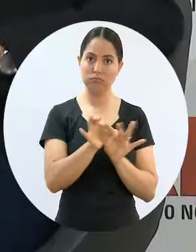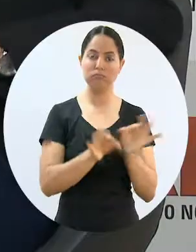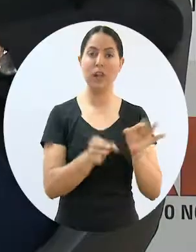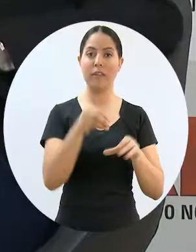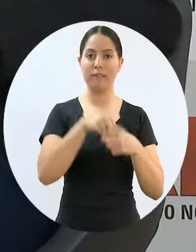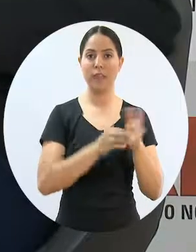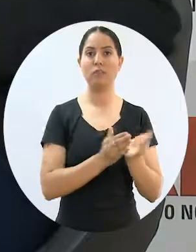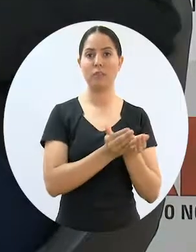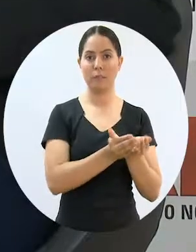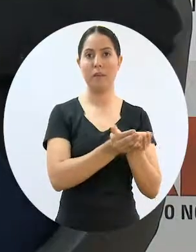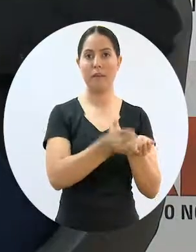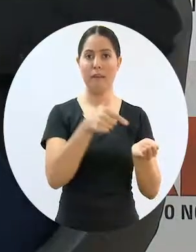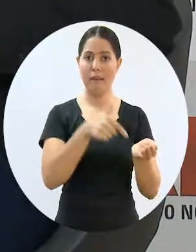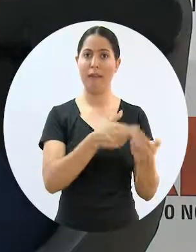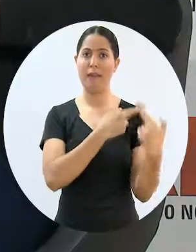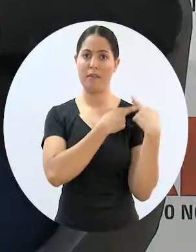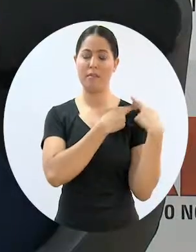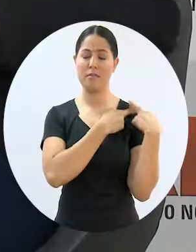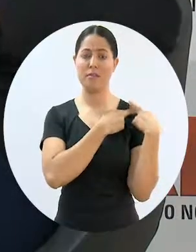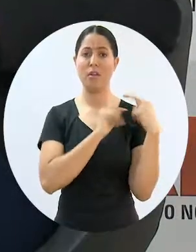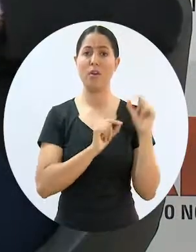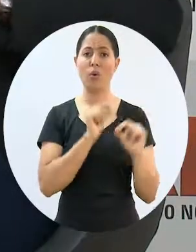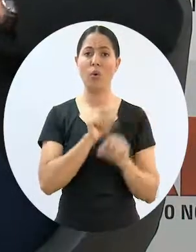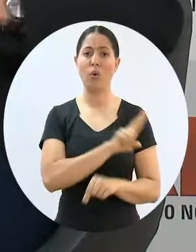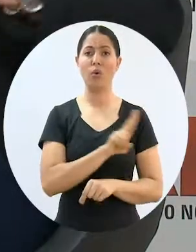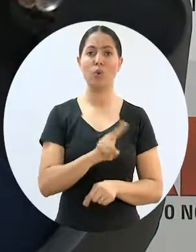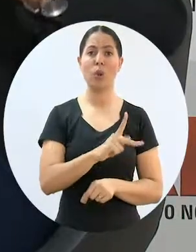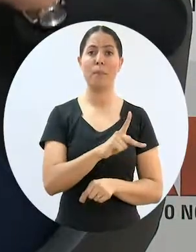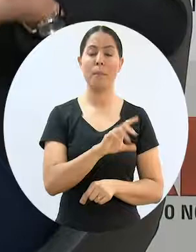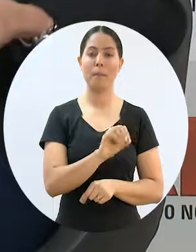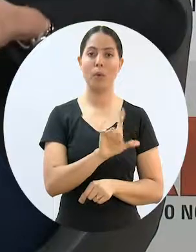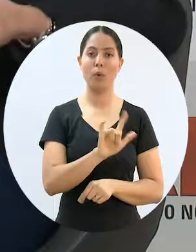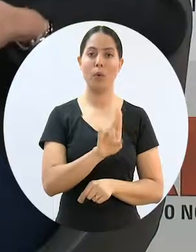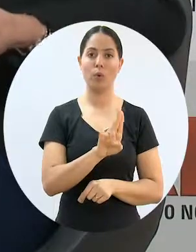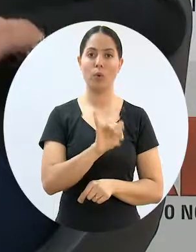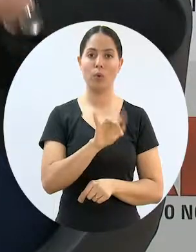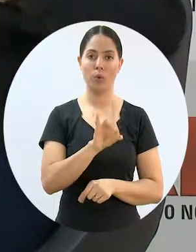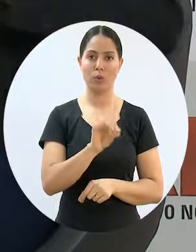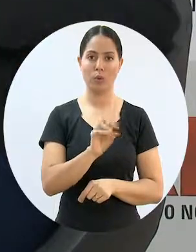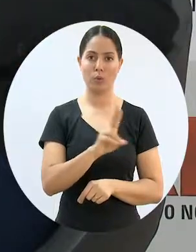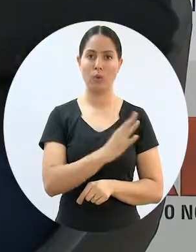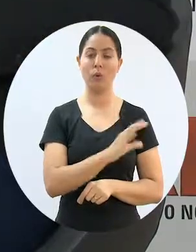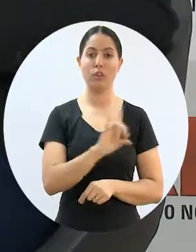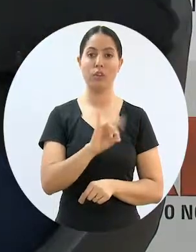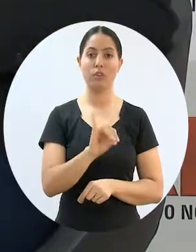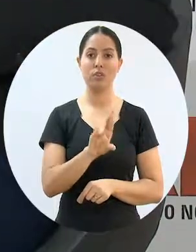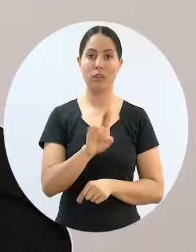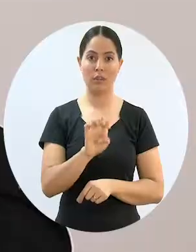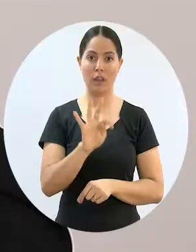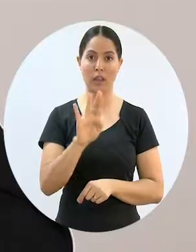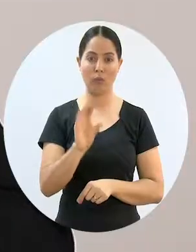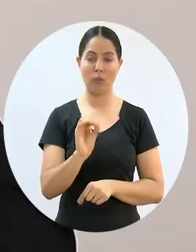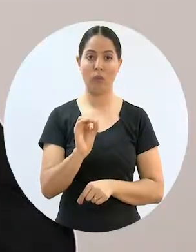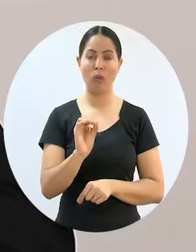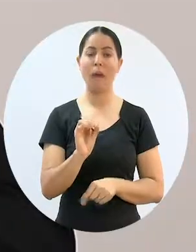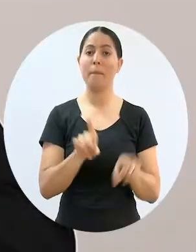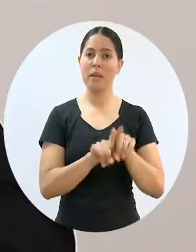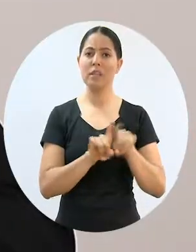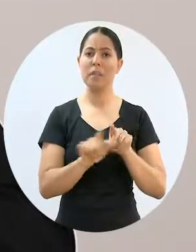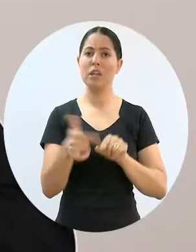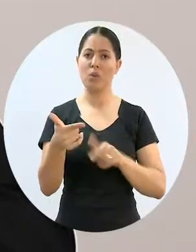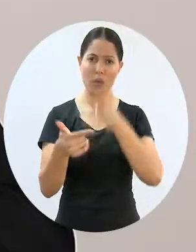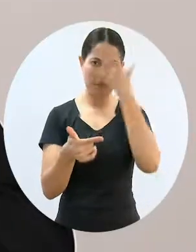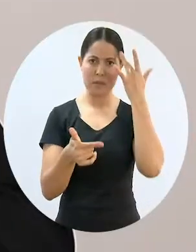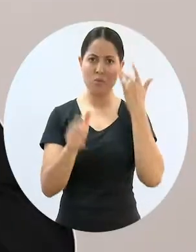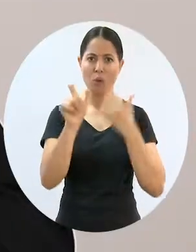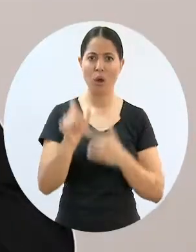pela operação. Esse é o chamado poluidor direto. Mas a gente também pode identificar os